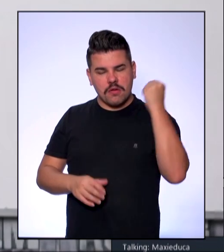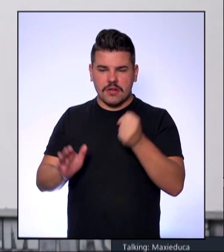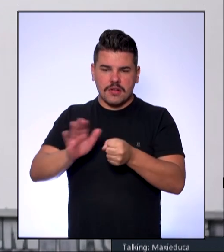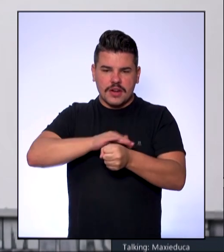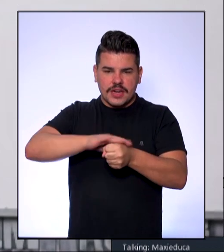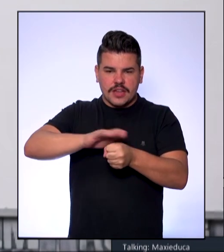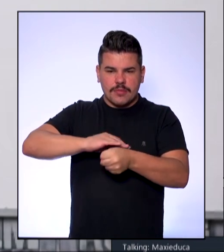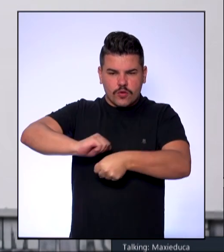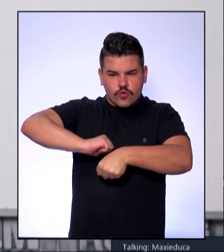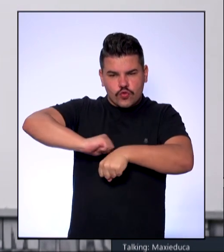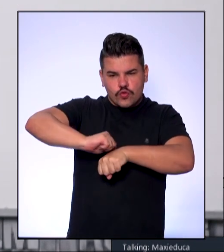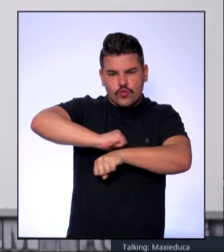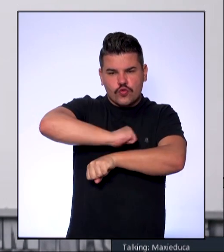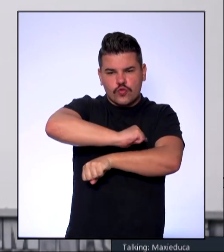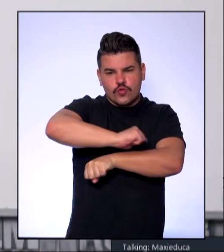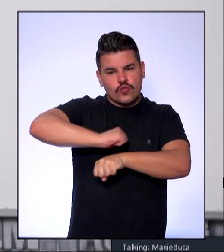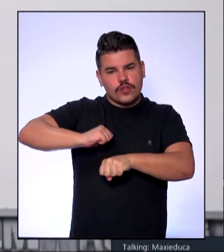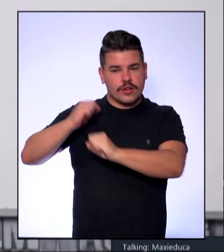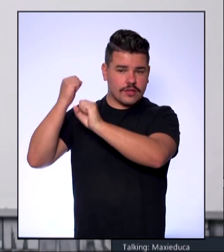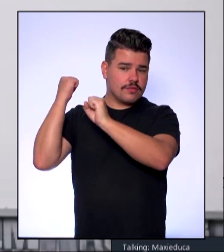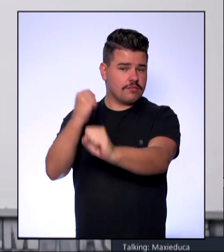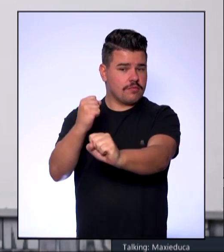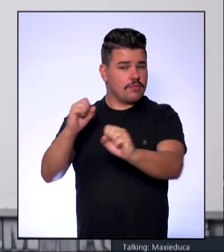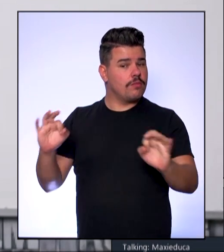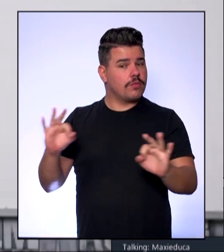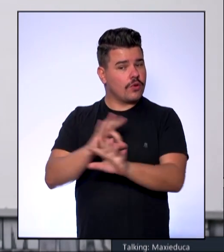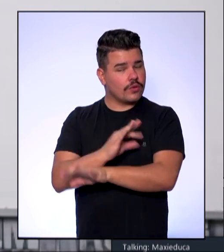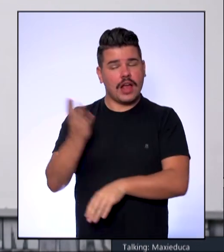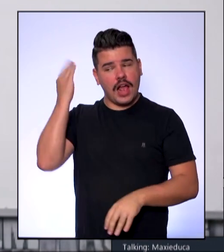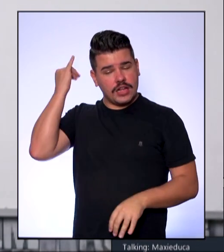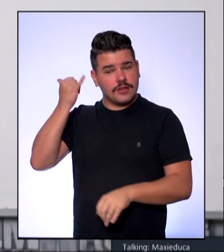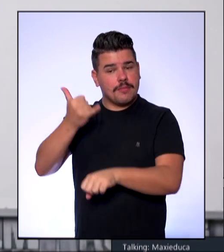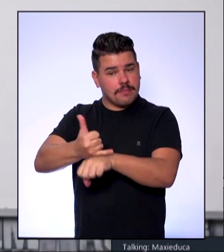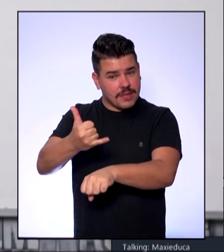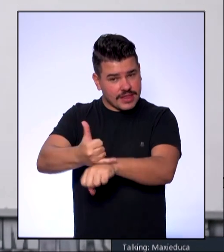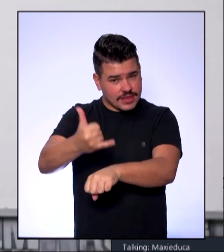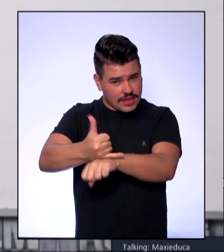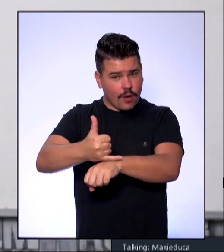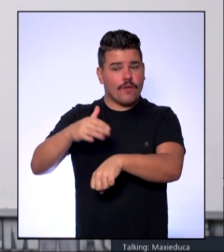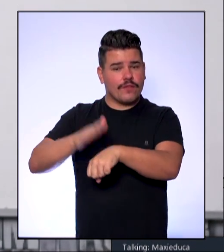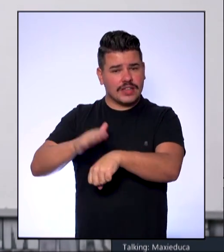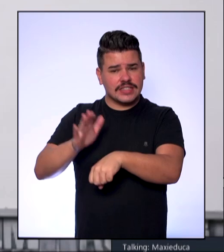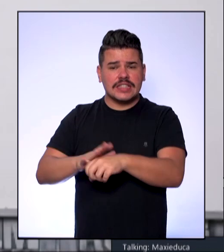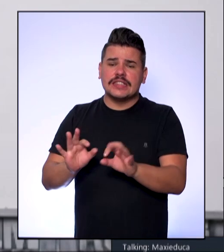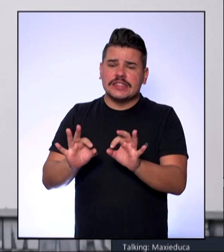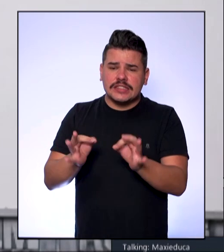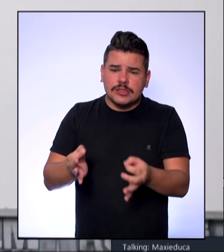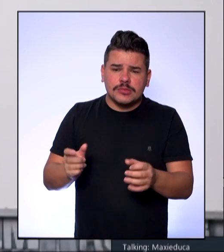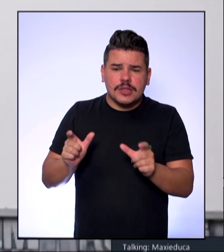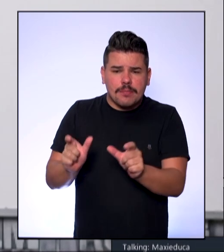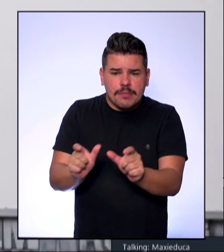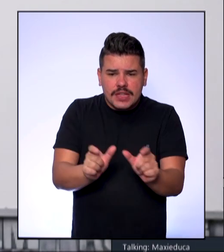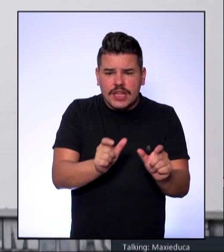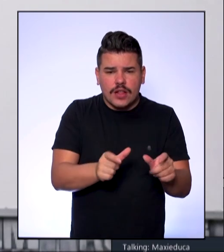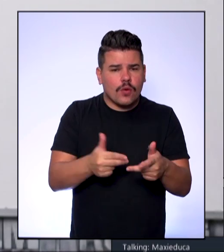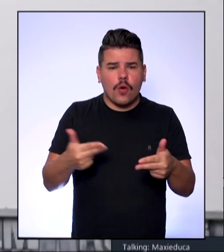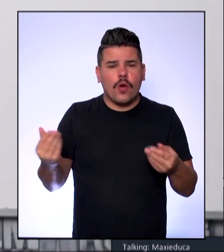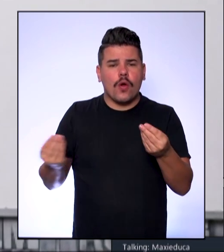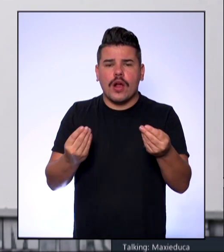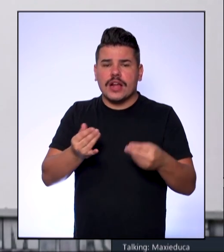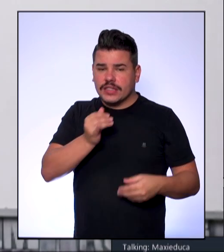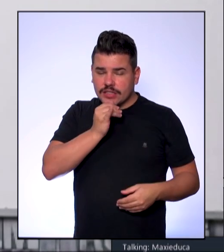dou o polimento, está pronto. Geralmente, na idade dos metais, eram feitos utensílios menores, como, por exemplo, tá?